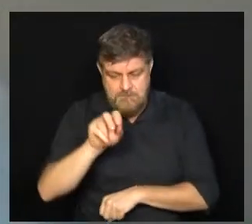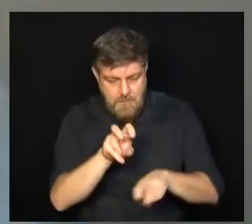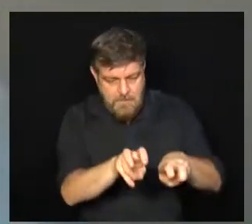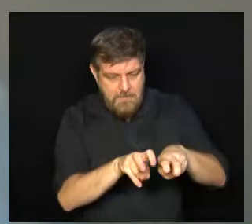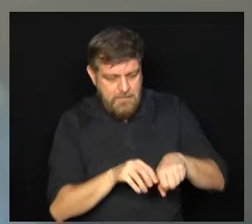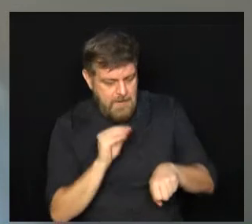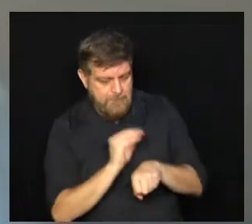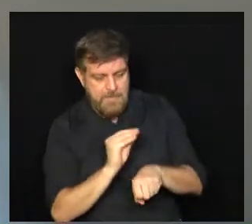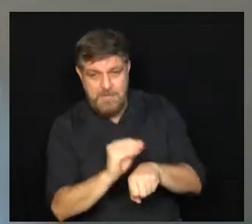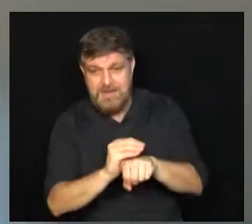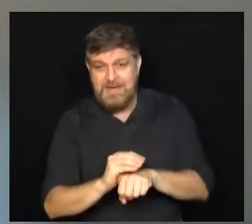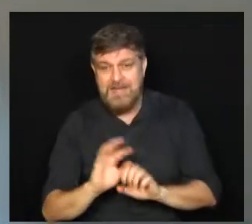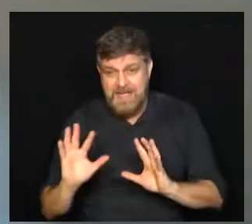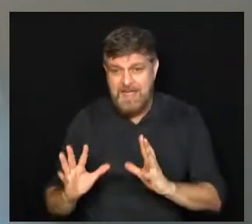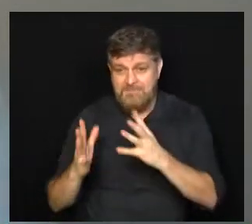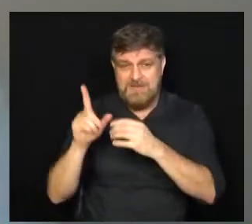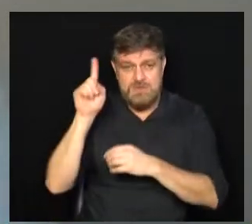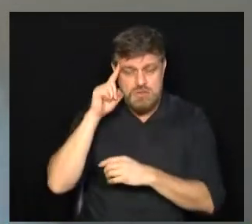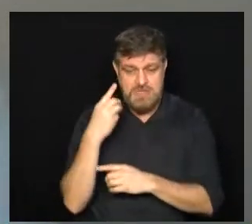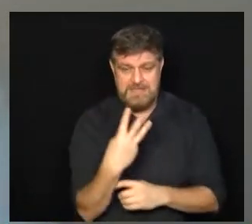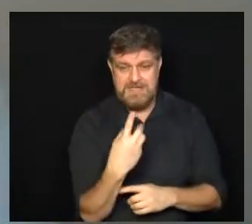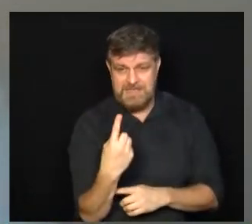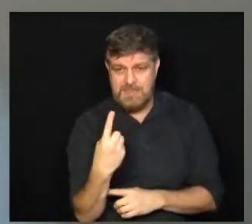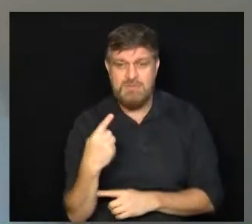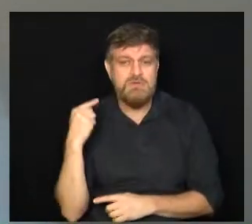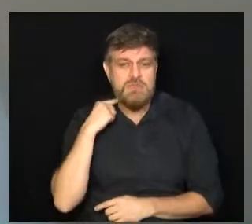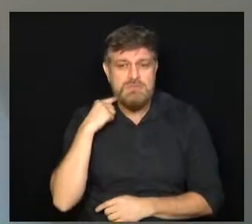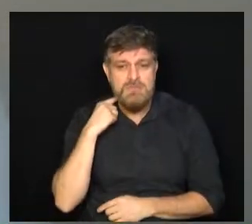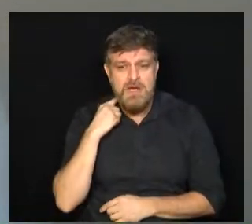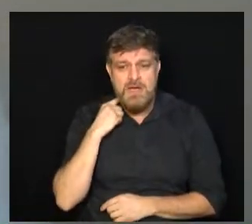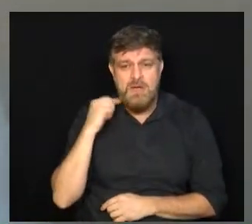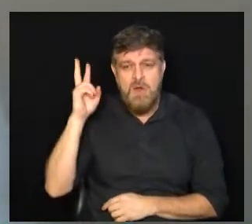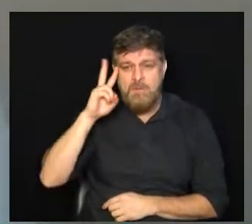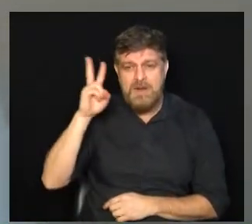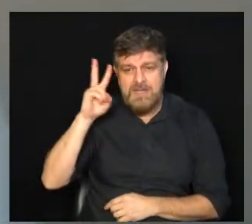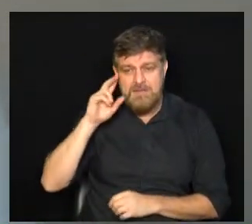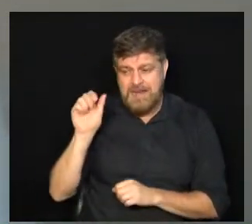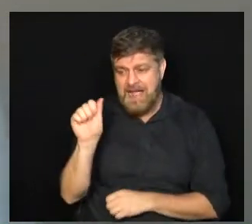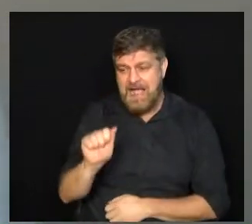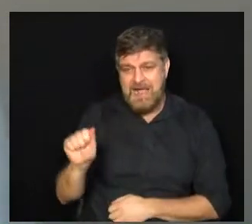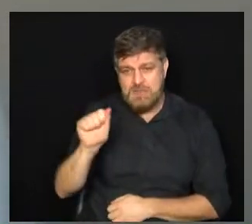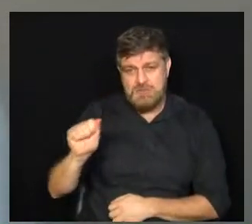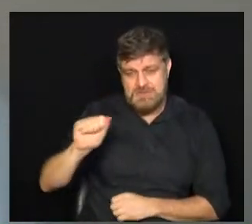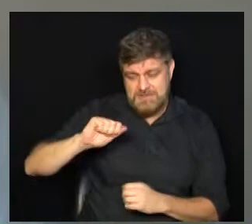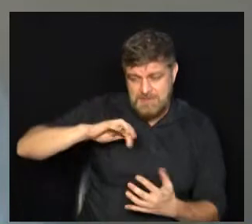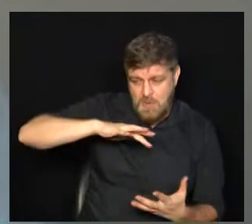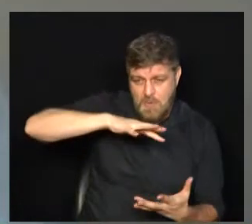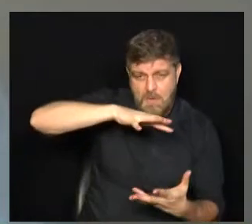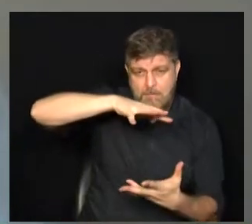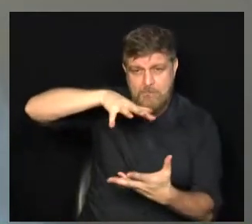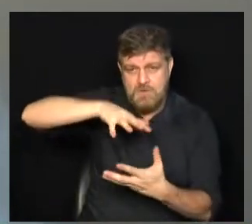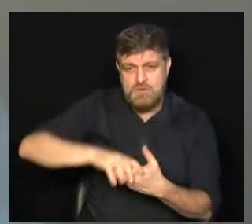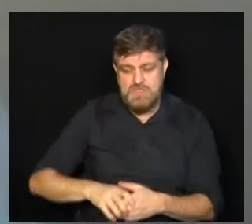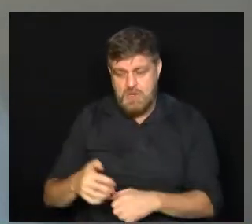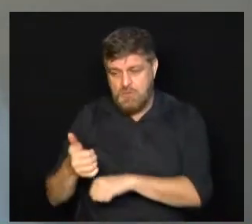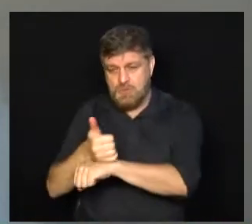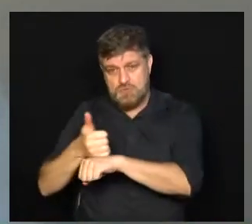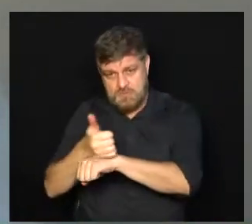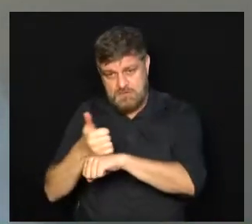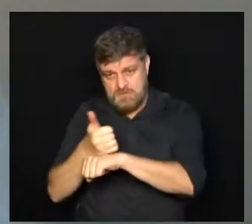em 31 de maio, em homenagem à criação da Associação Internacional dos Comissários de